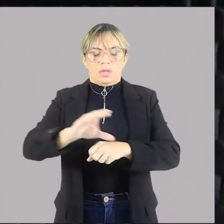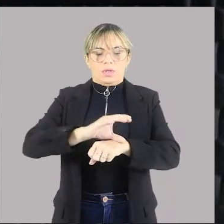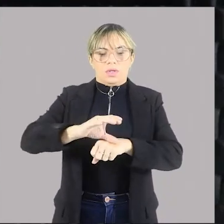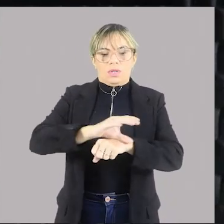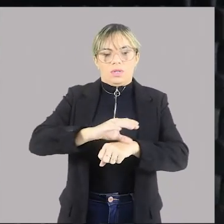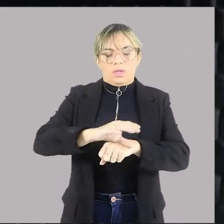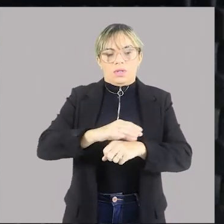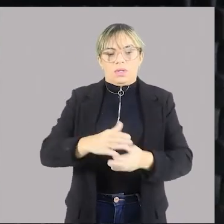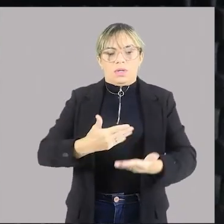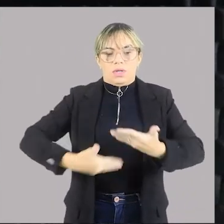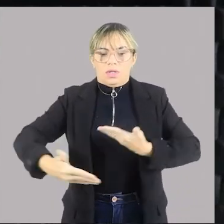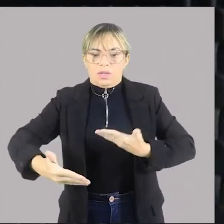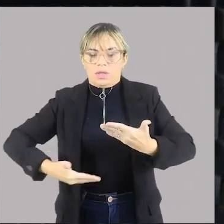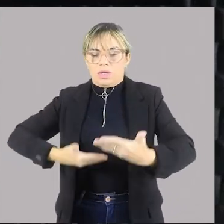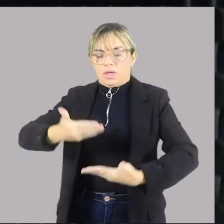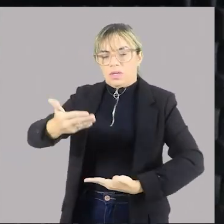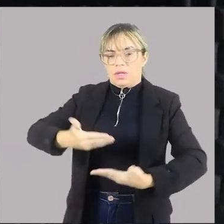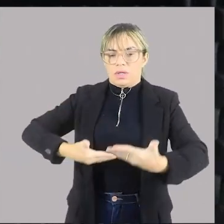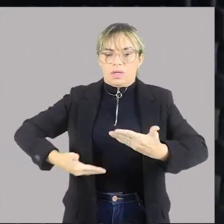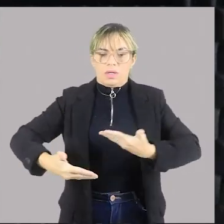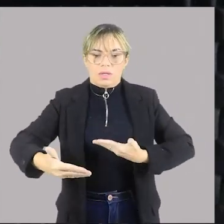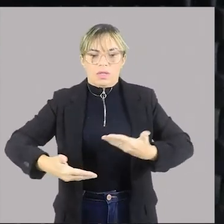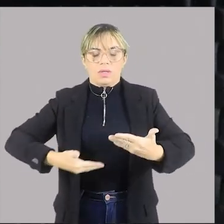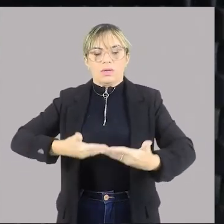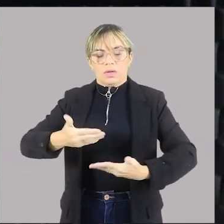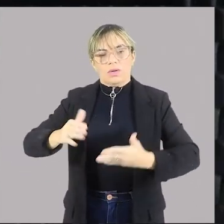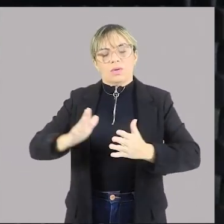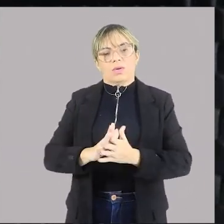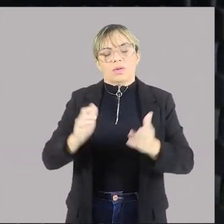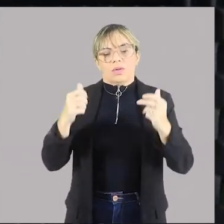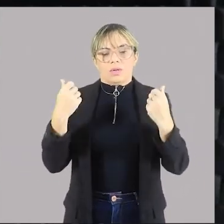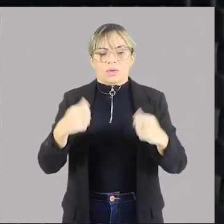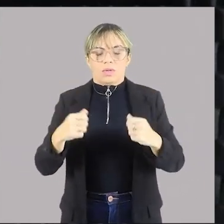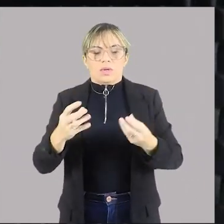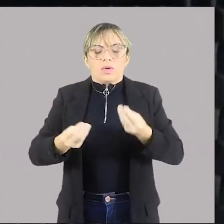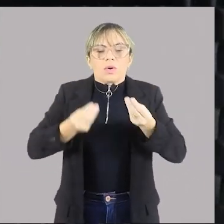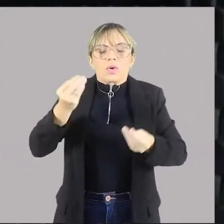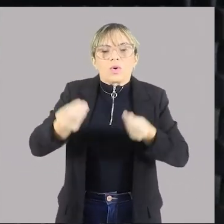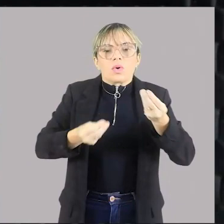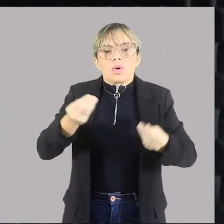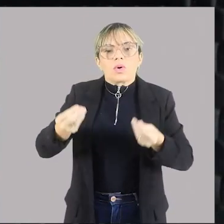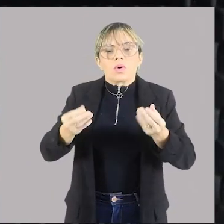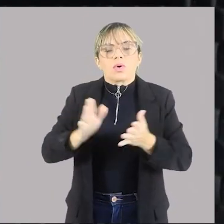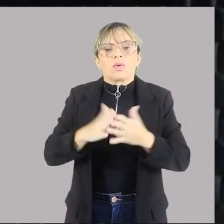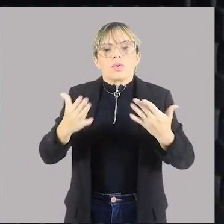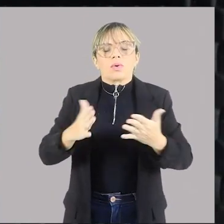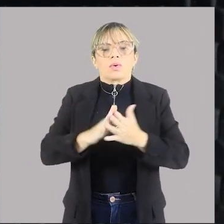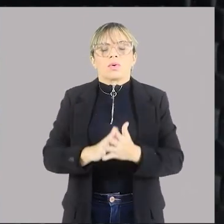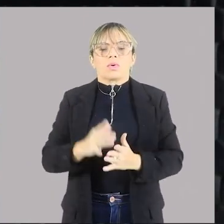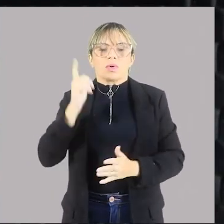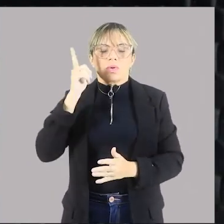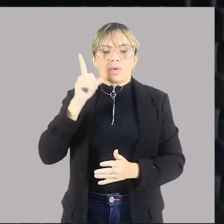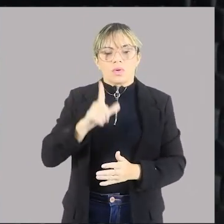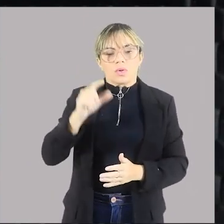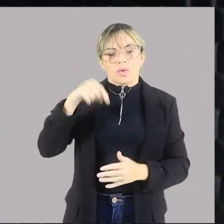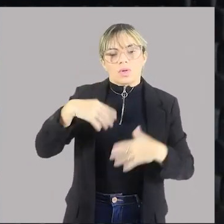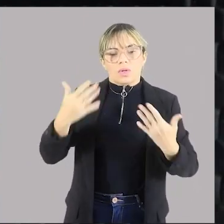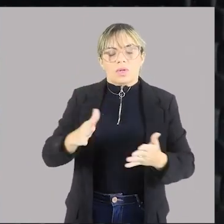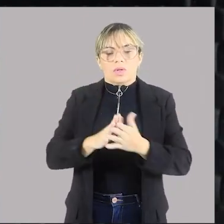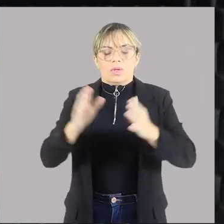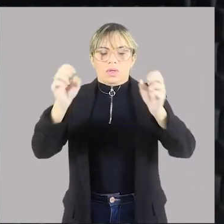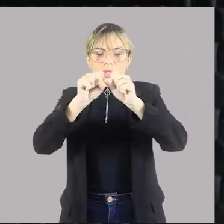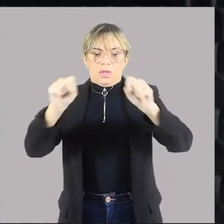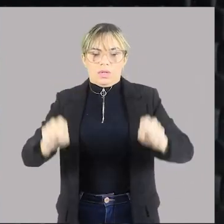a harmonia entre esses poderes, a harmonia entre essas funções. Como essa harmonia é alcançada? Através de um